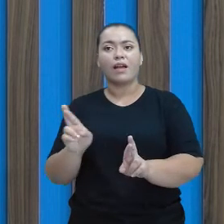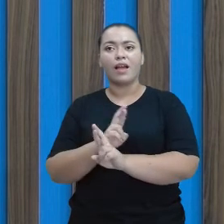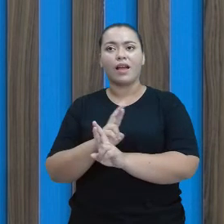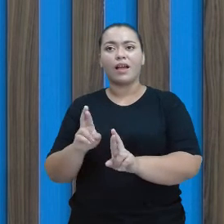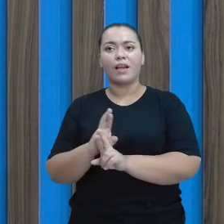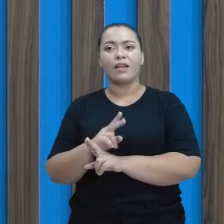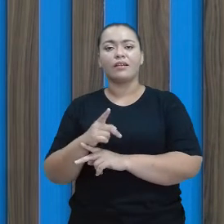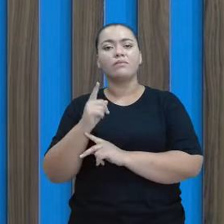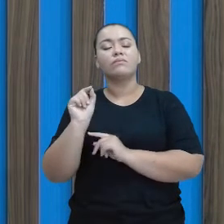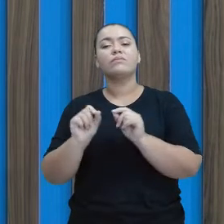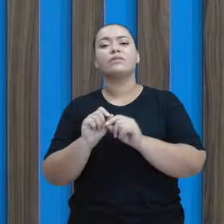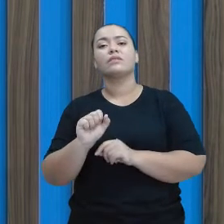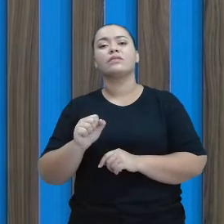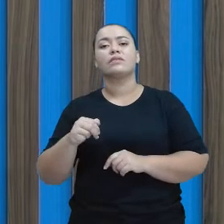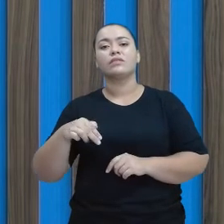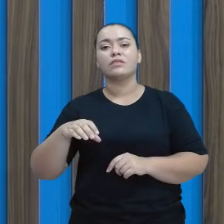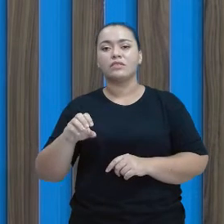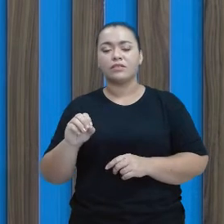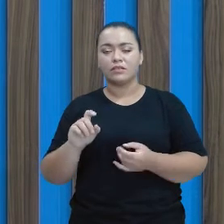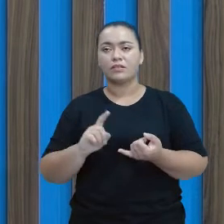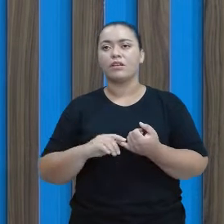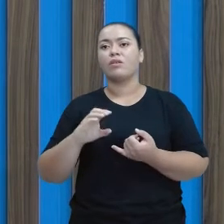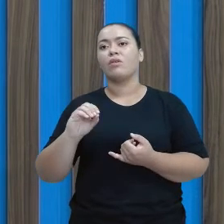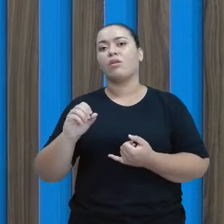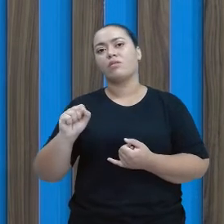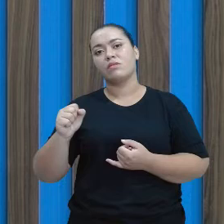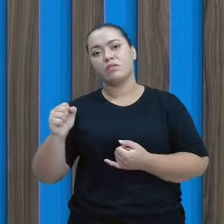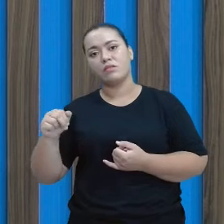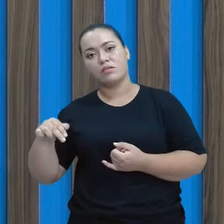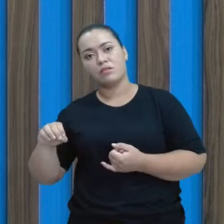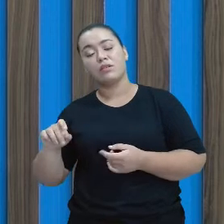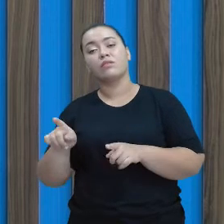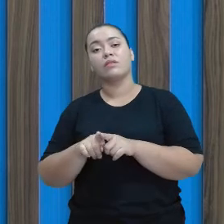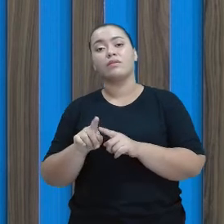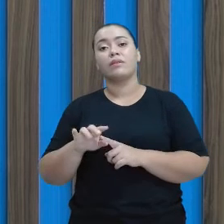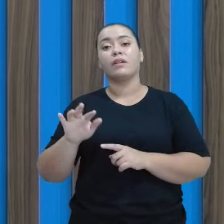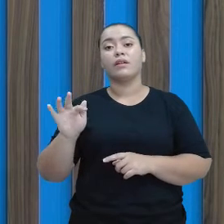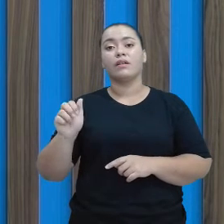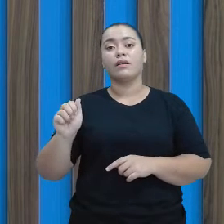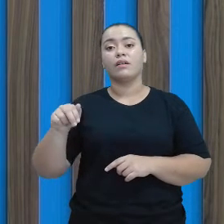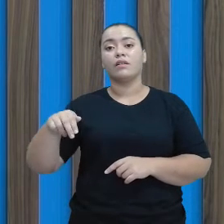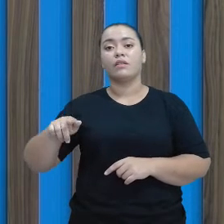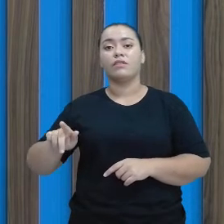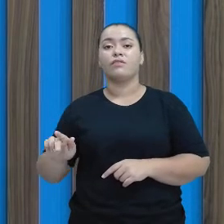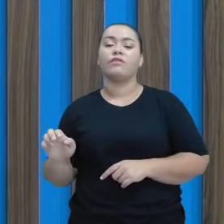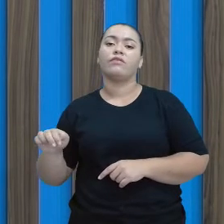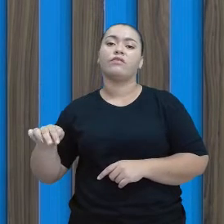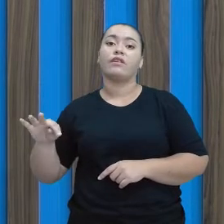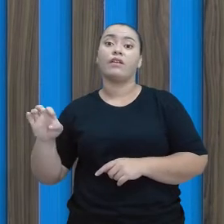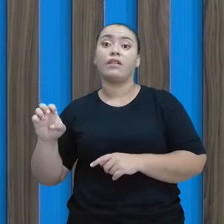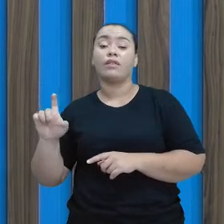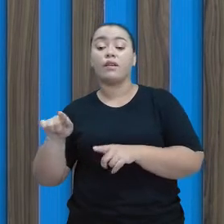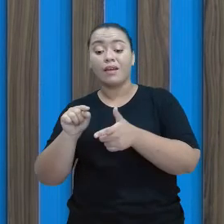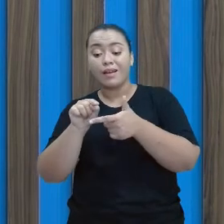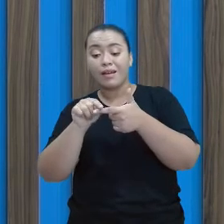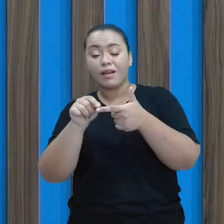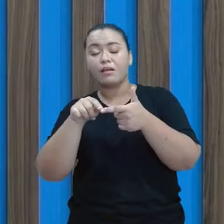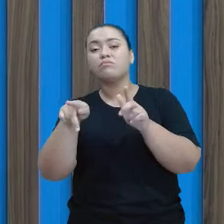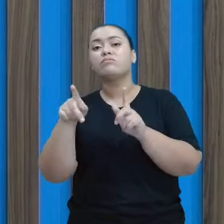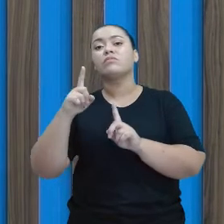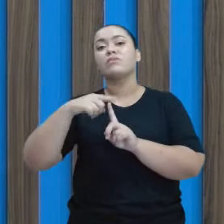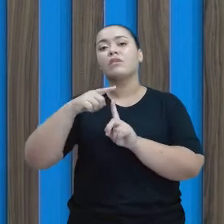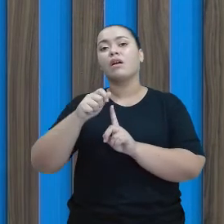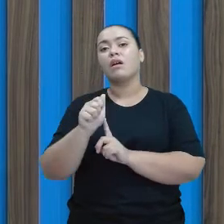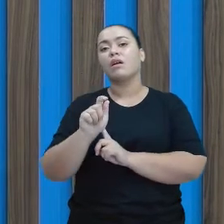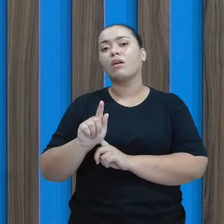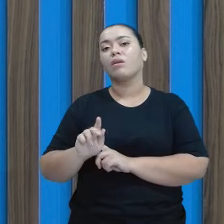o seno, certo? O cosseno e a tangente desses dois ângulos aí agudos, tá? E na aula passada a gente